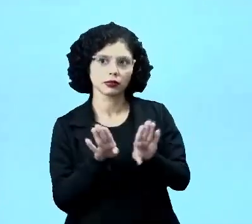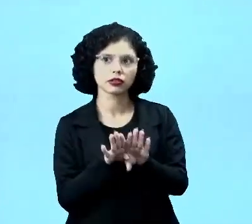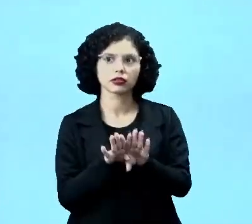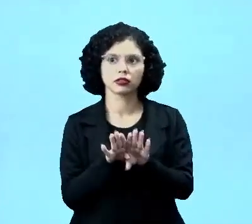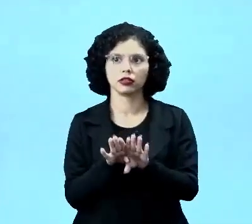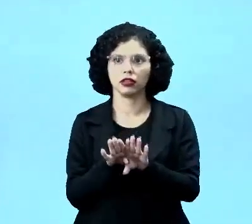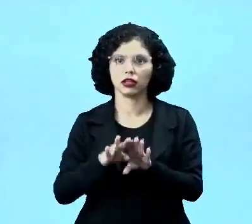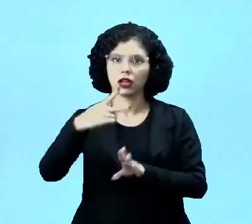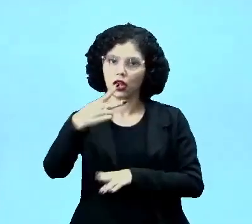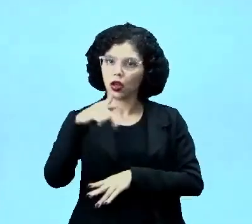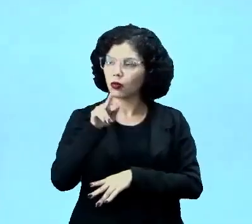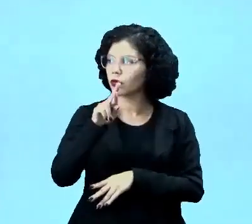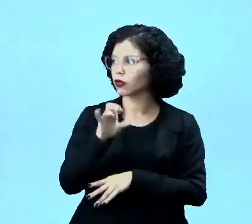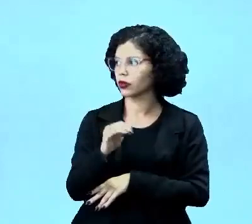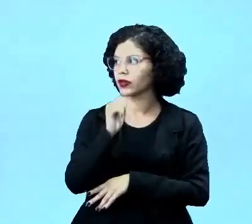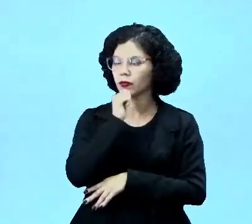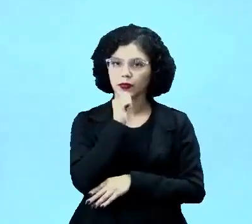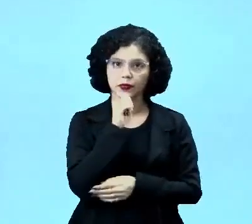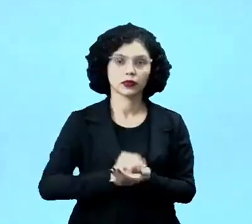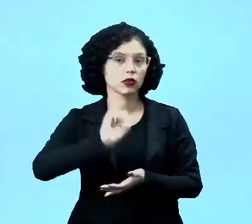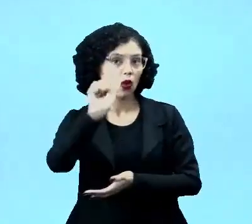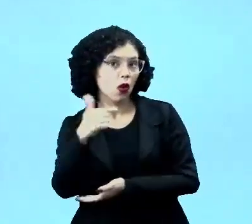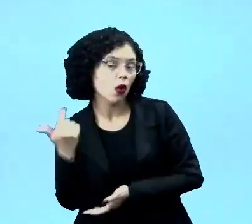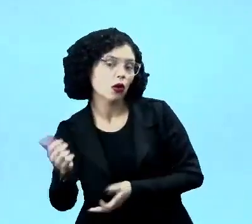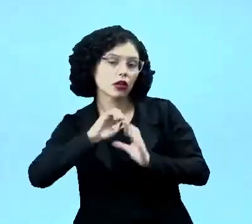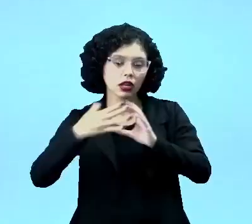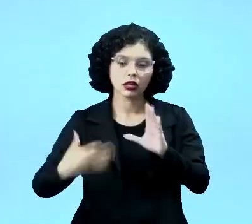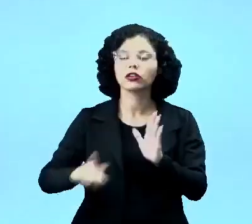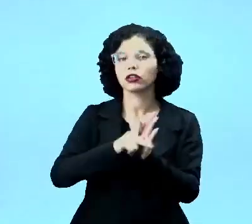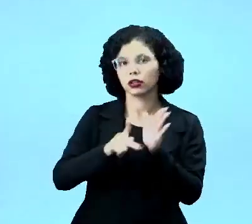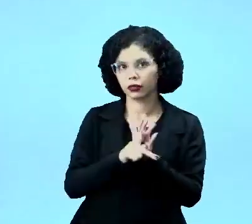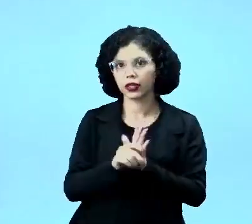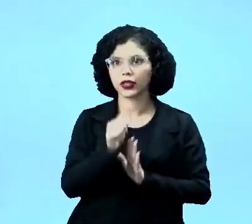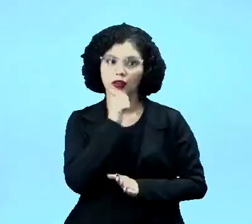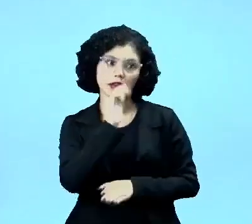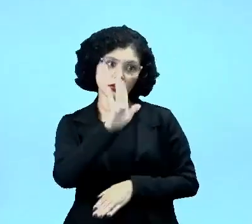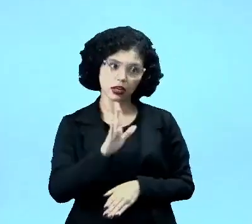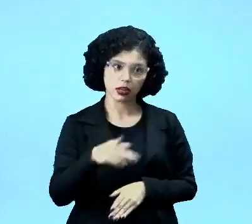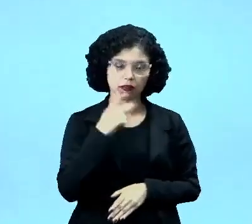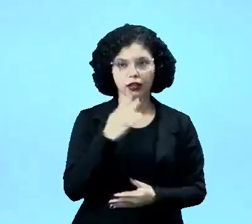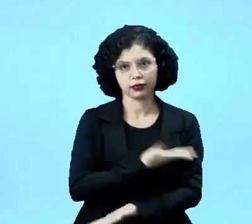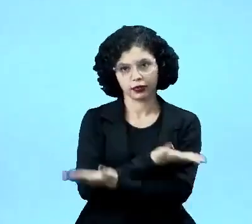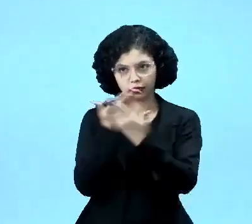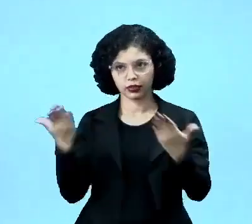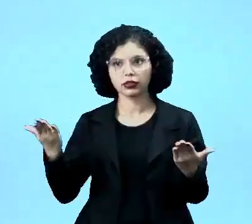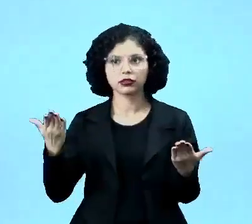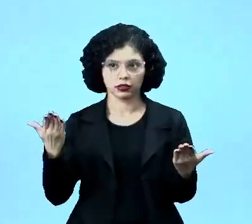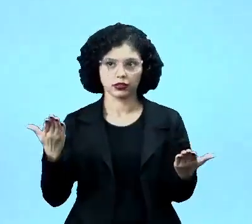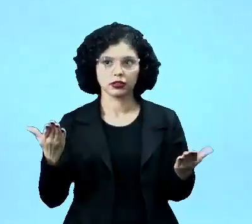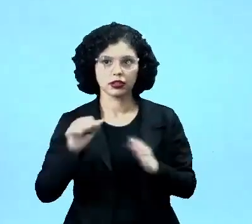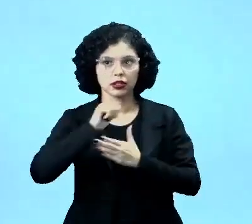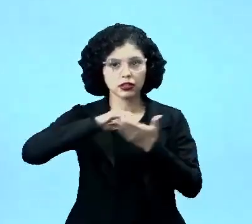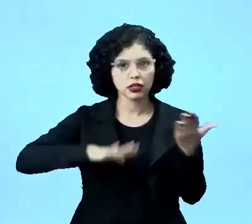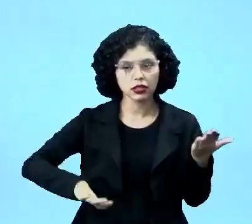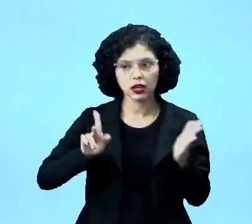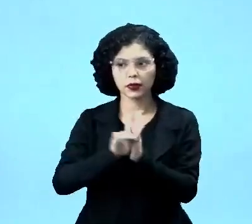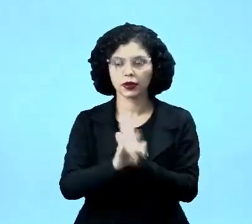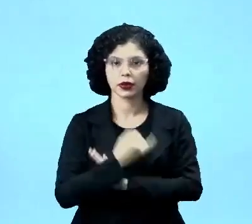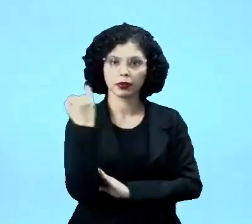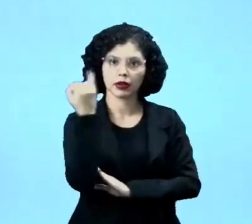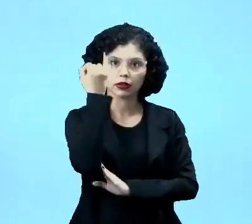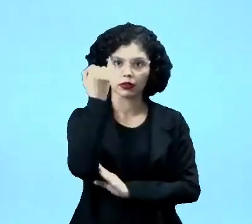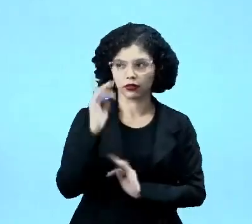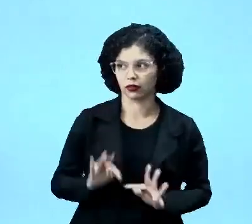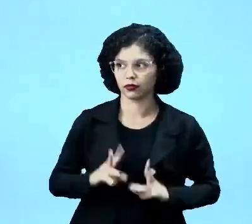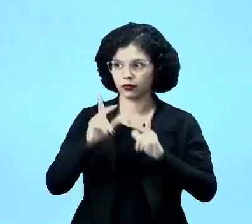seres pluricelulares. Outra característica que a gente vai ter aí, como já foi dito para vocês, é que as atividades essenciais,